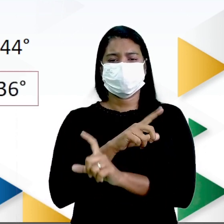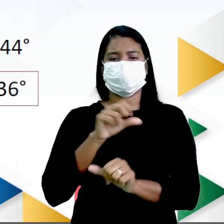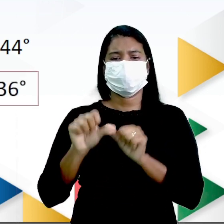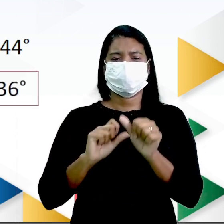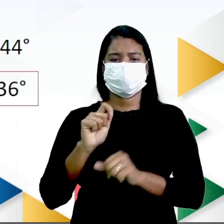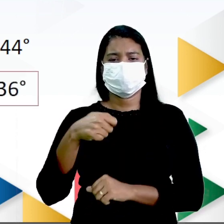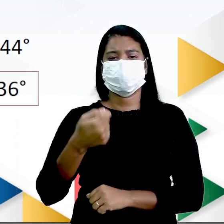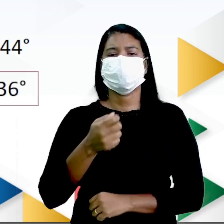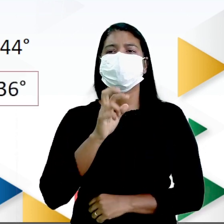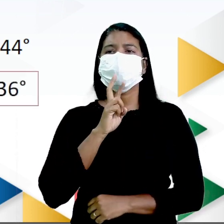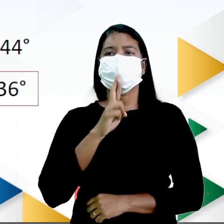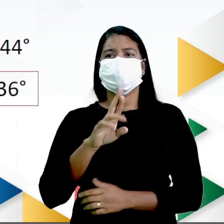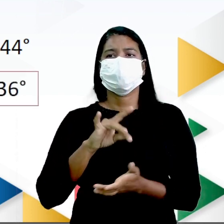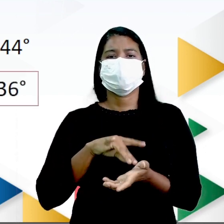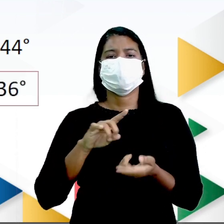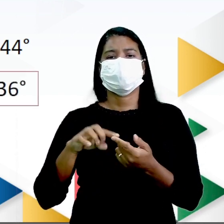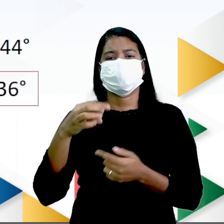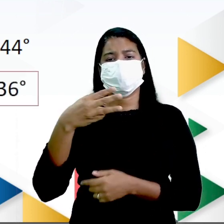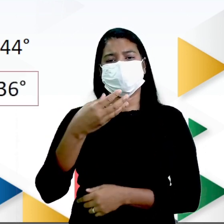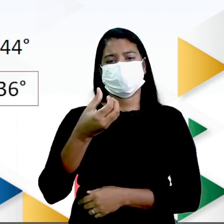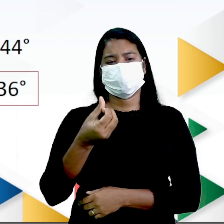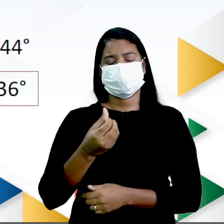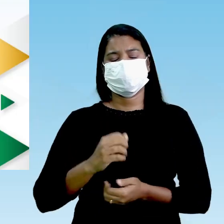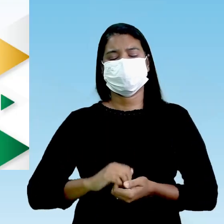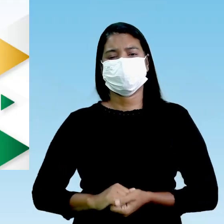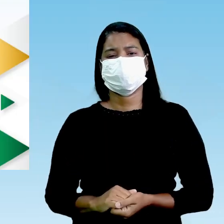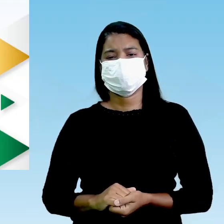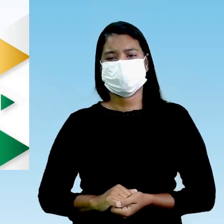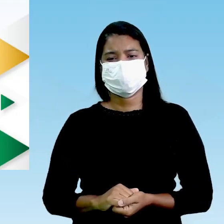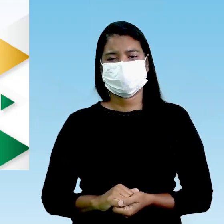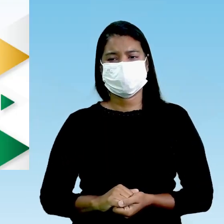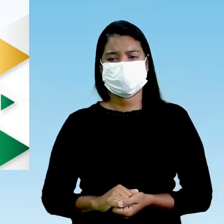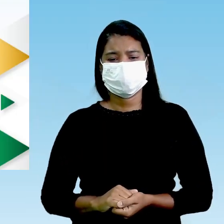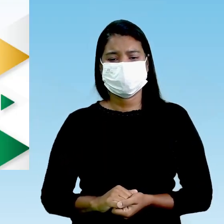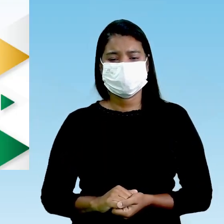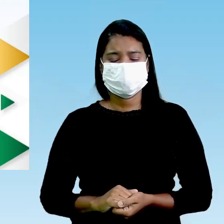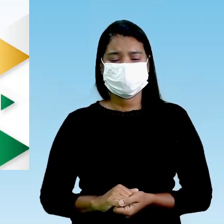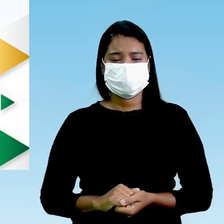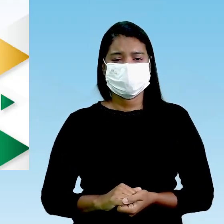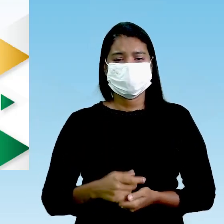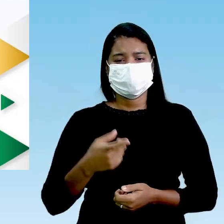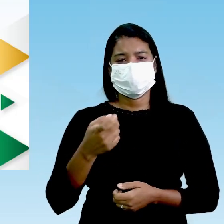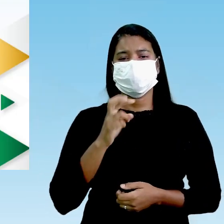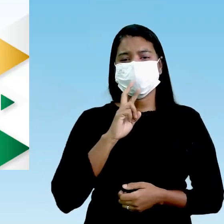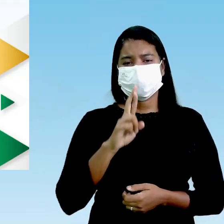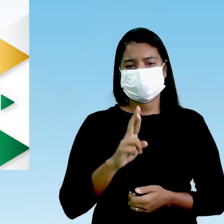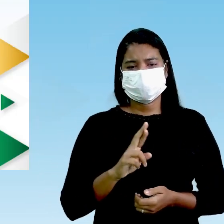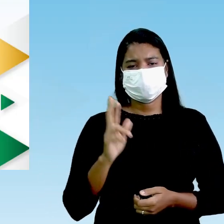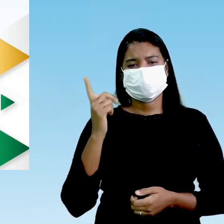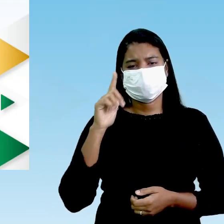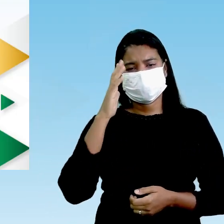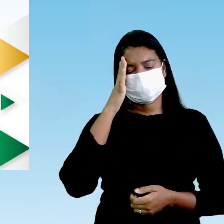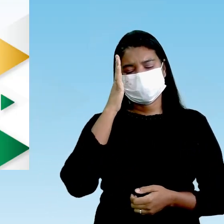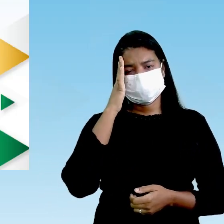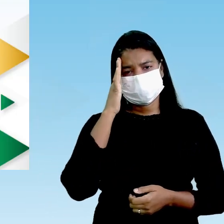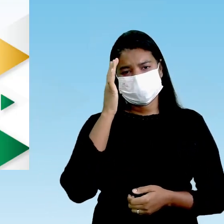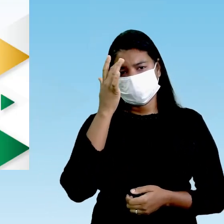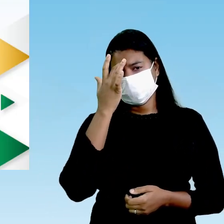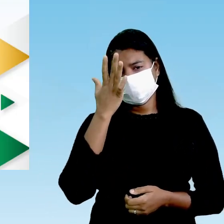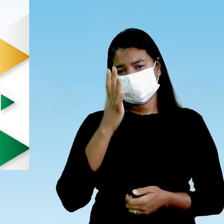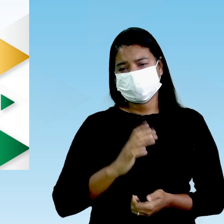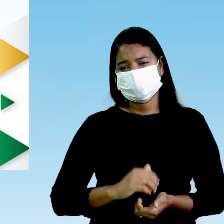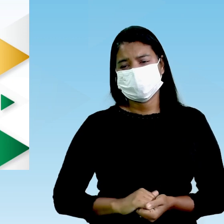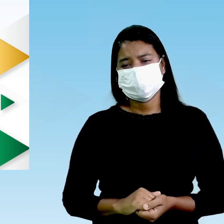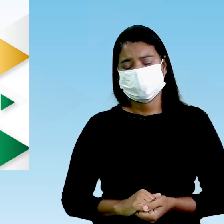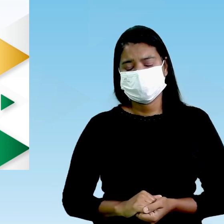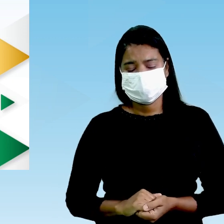como resposta 36 graus. Tá aí a resposta da letra X, ok? Conseguiu entender? Foi fácil?